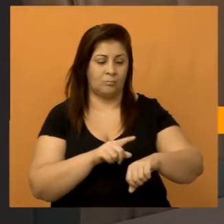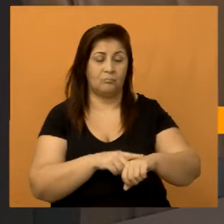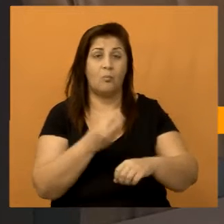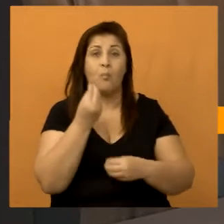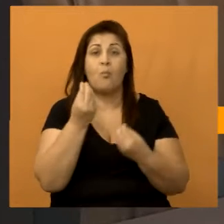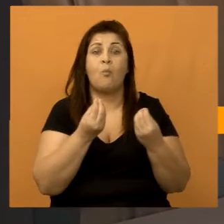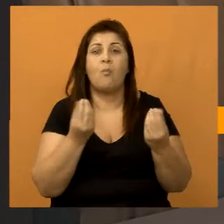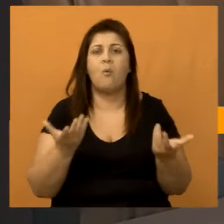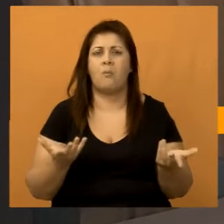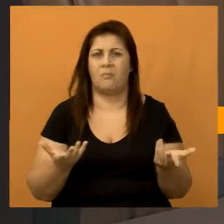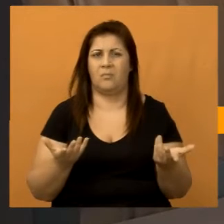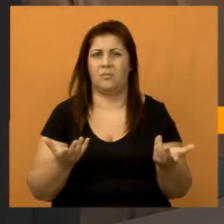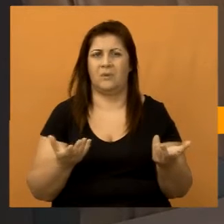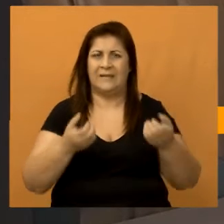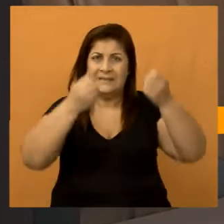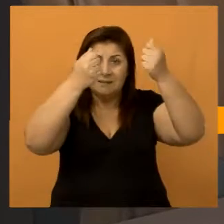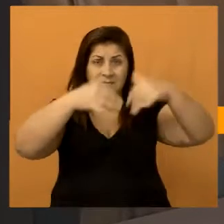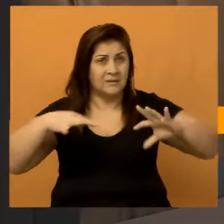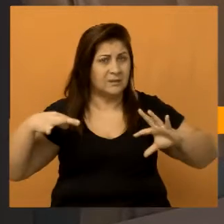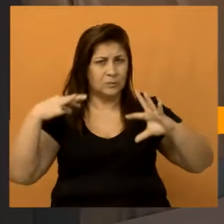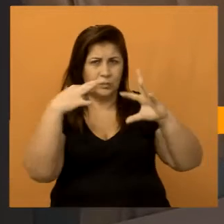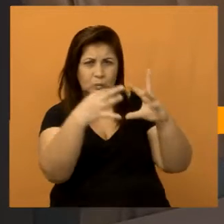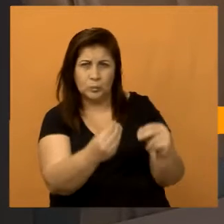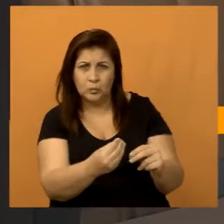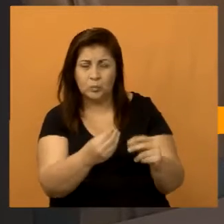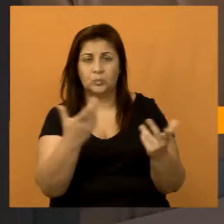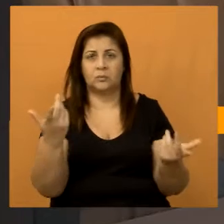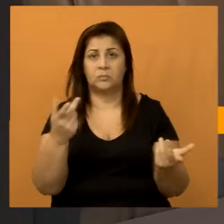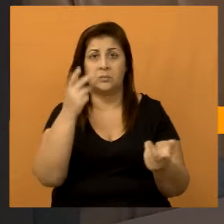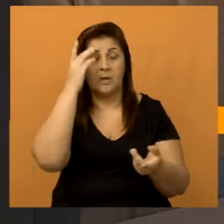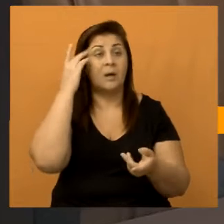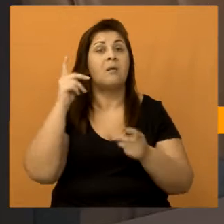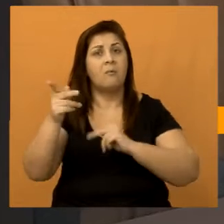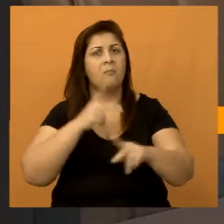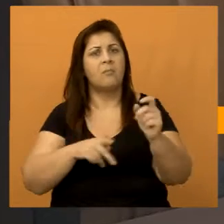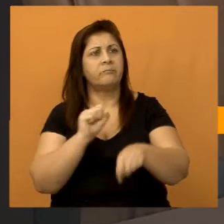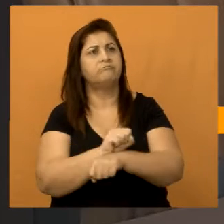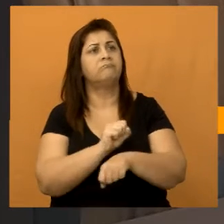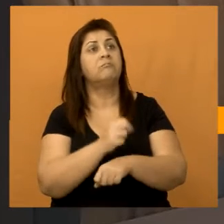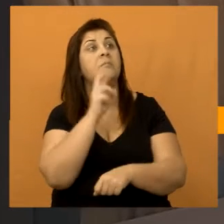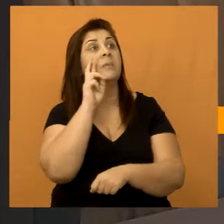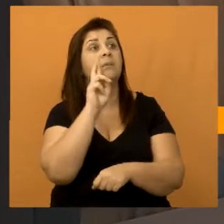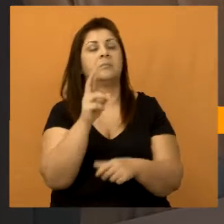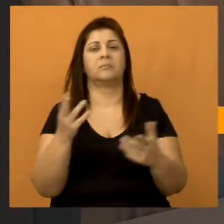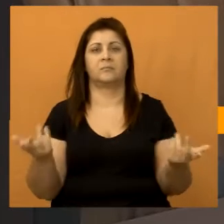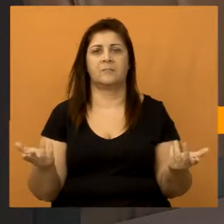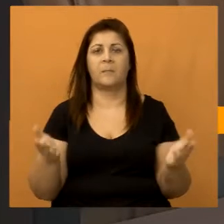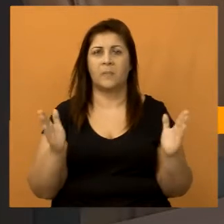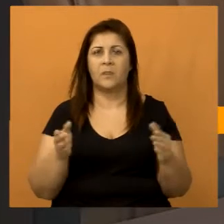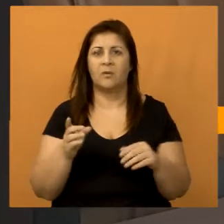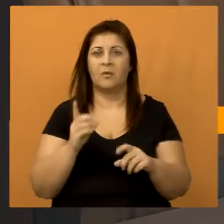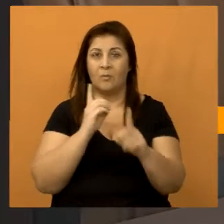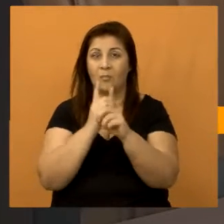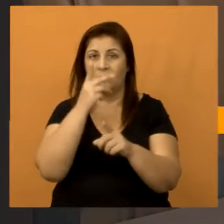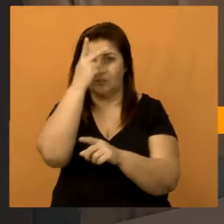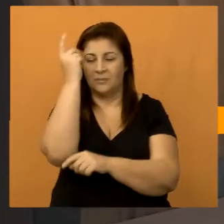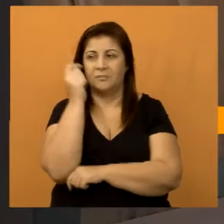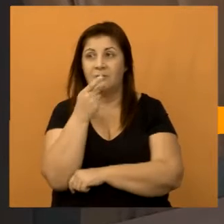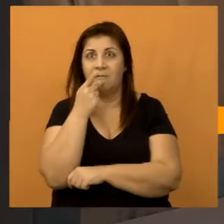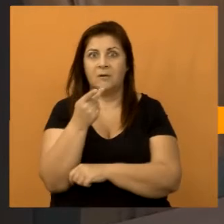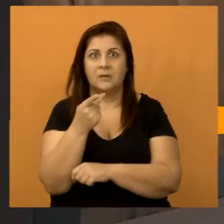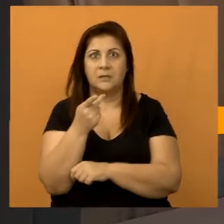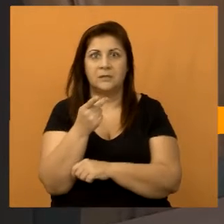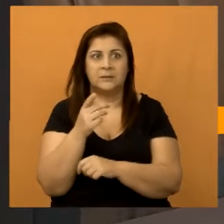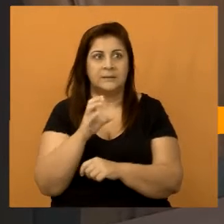esclarecer o relatório de tudo aquilo que os munícipes na rua estão esperando. Porque hoje mesmo eu encontrei com uma pessoa e falou, olha, a